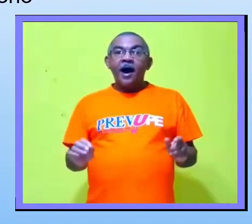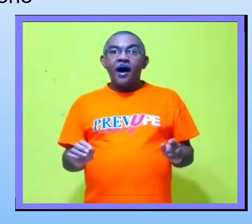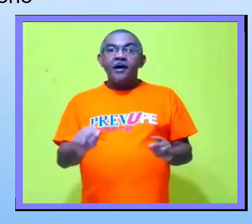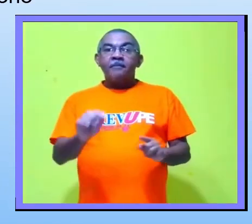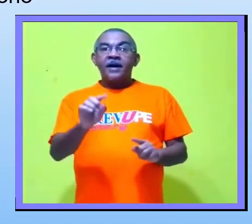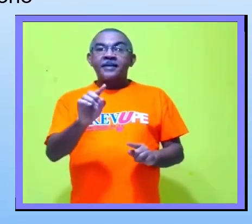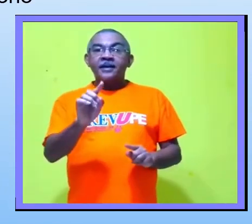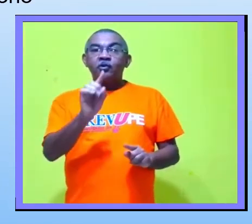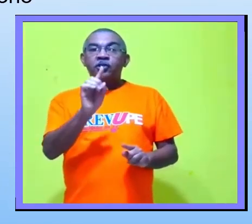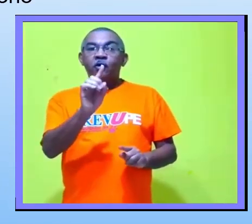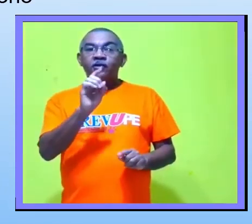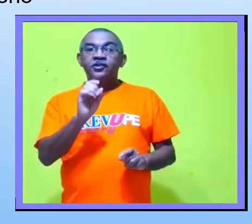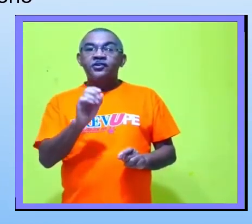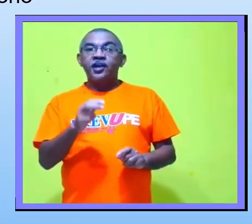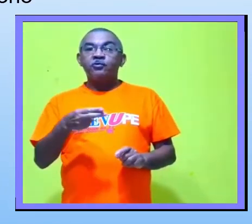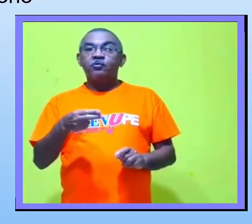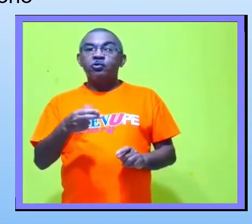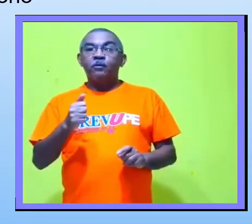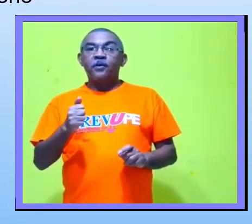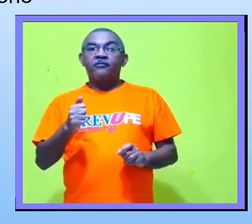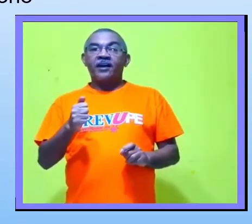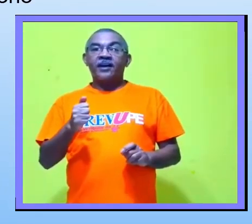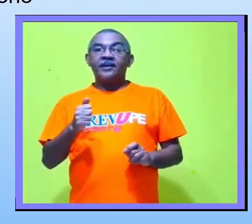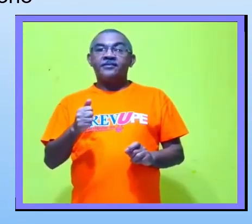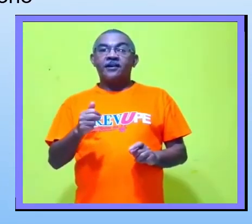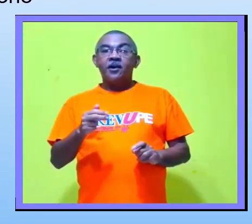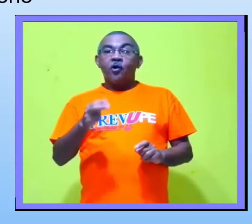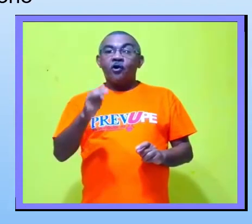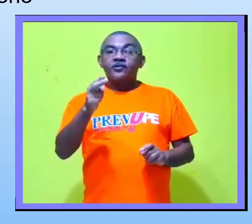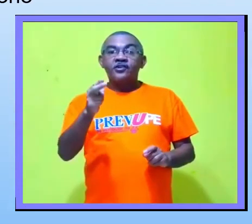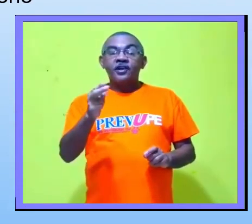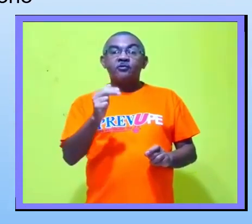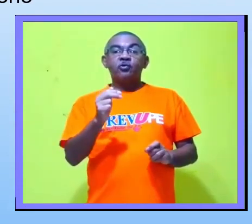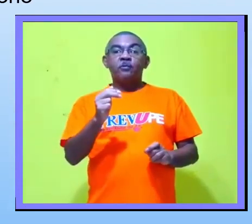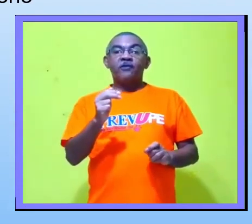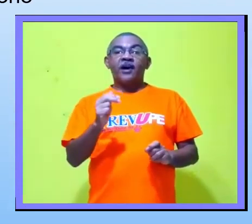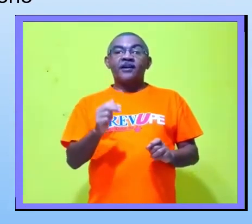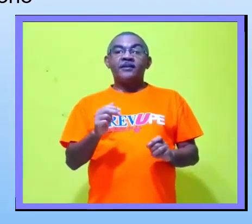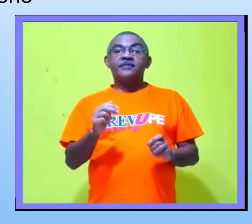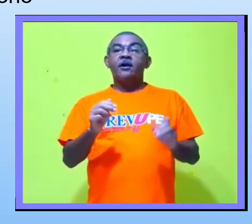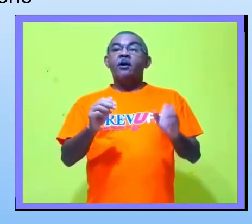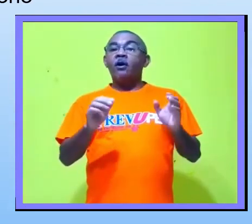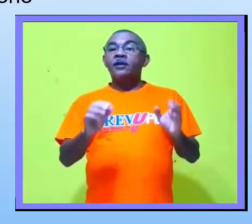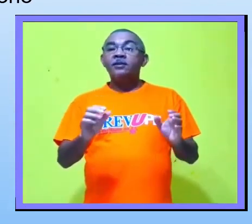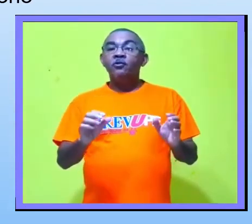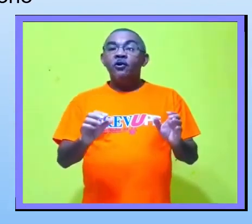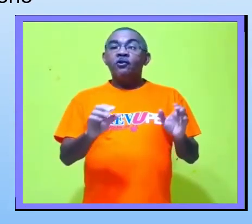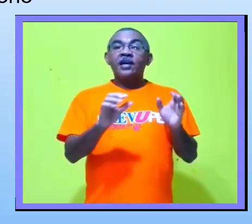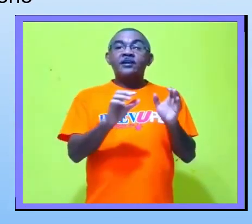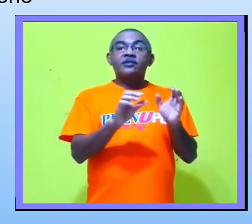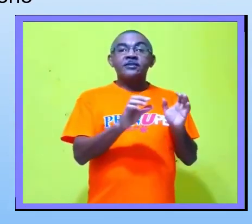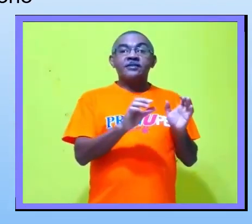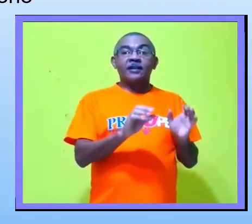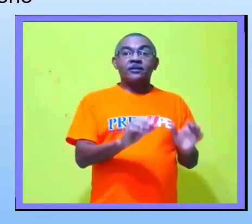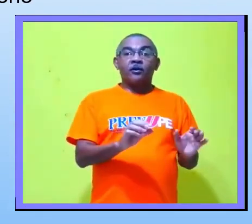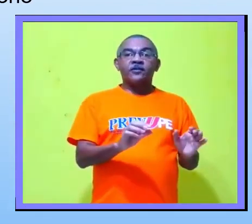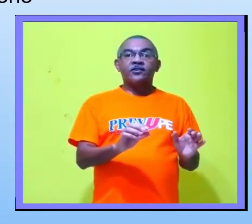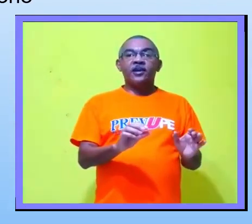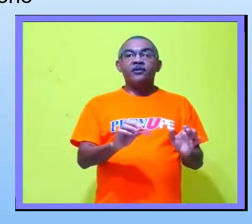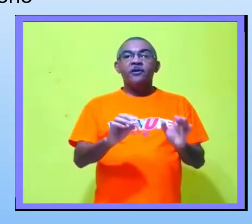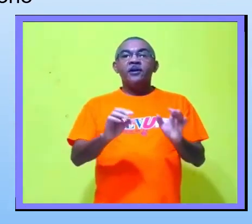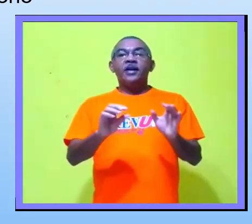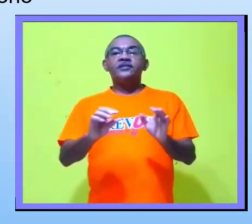dizer, ah, mas aí eu tenho oxigênio com dupla valência, oxigênio com dupla valência. Ótimo! Onde é que estão esses átomos